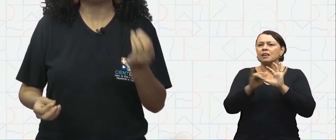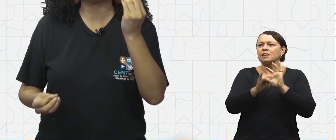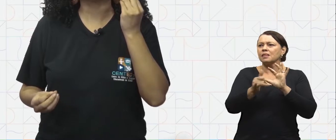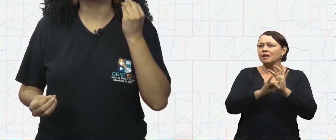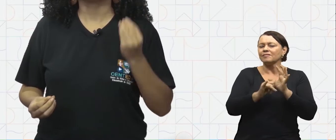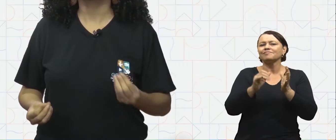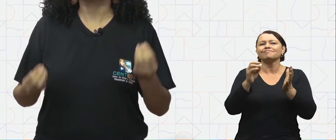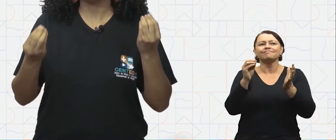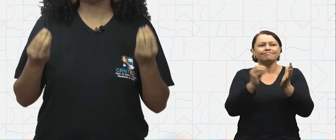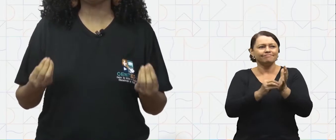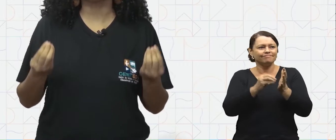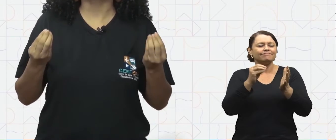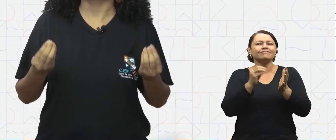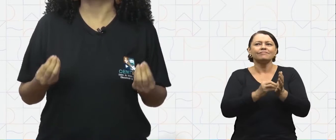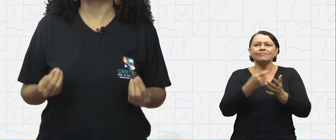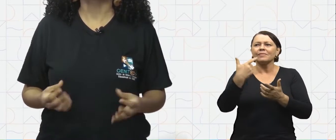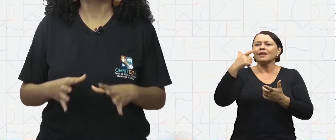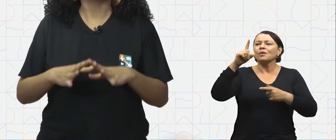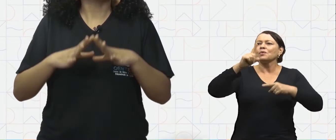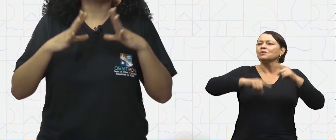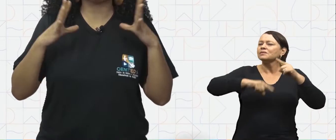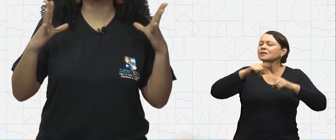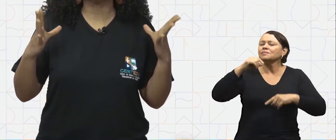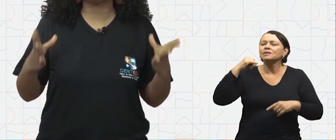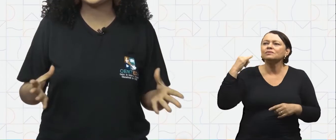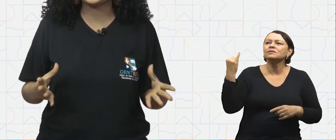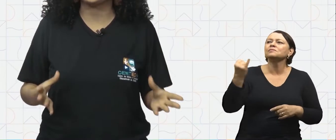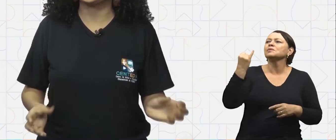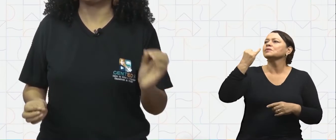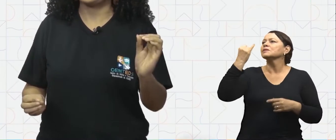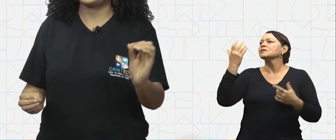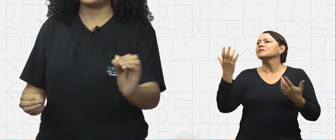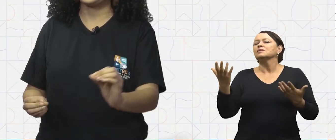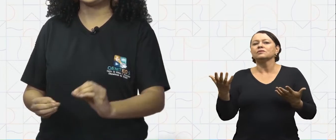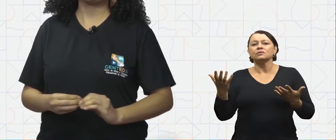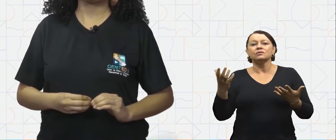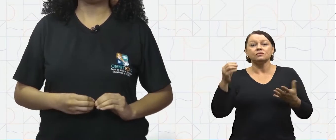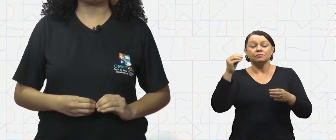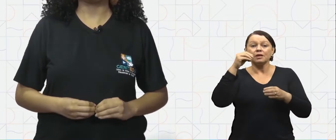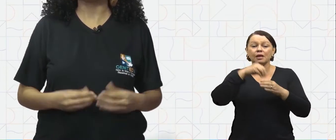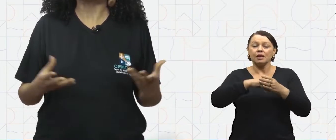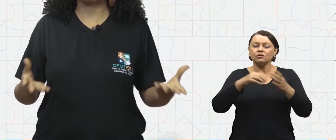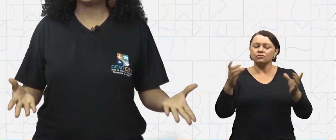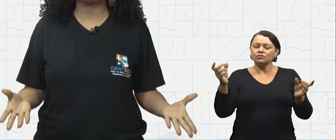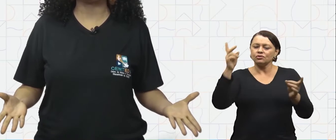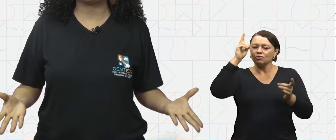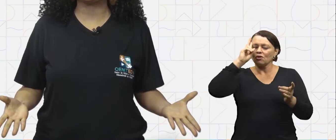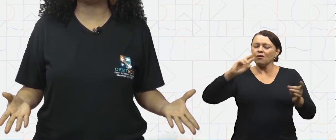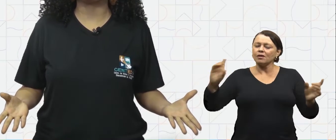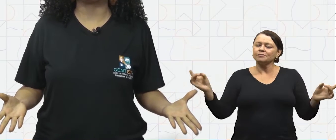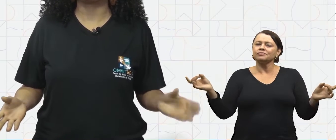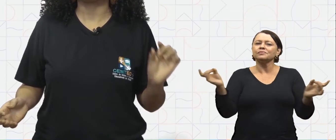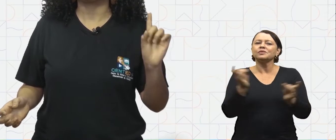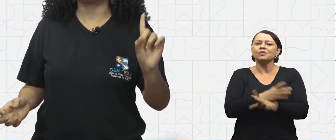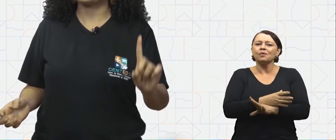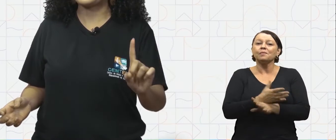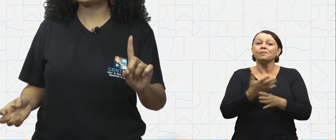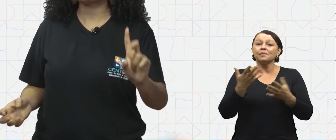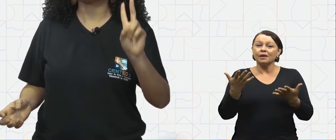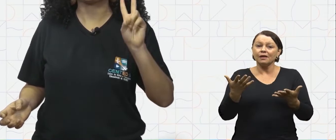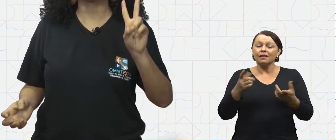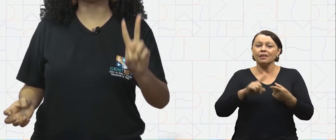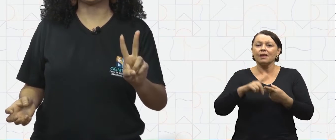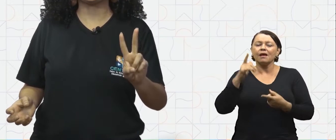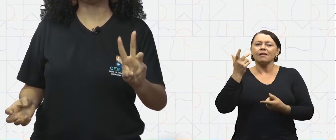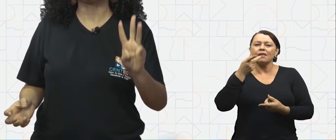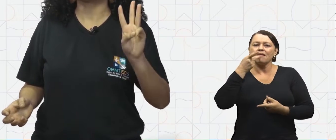fábula ainda faltam outros elementos importantíssimos para que ela esteja completa como toda narrativa.